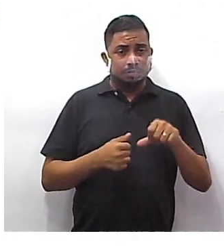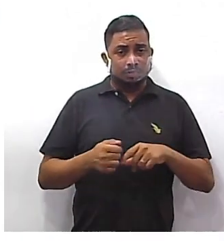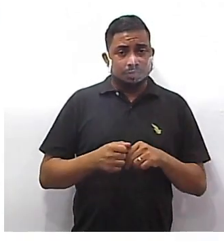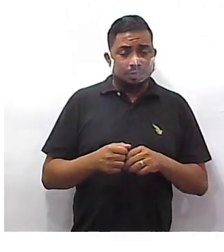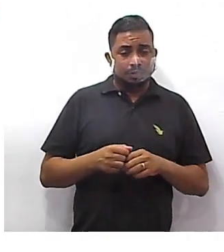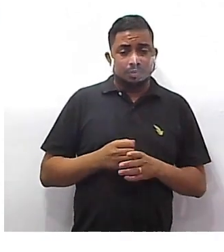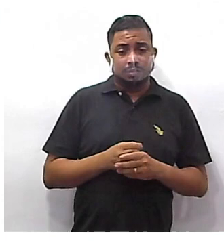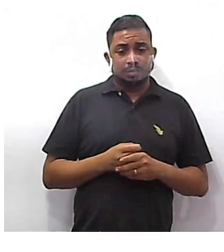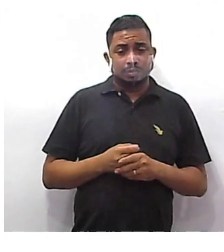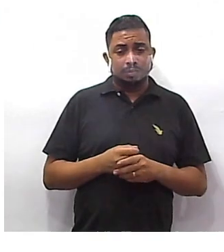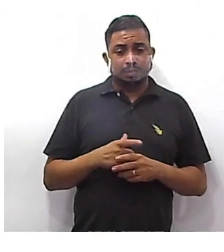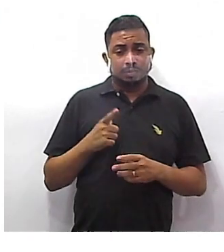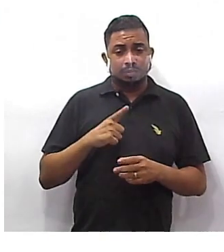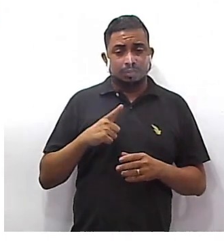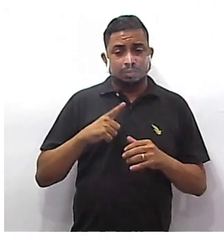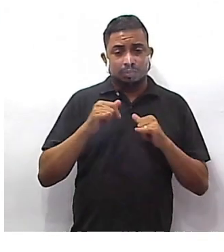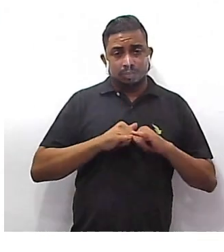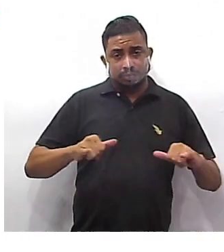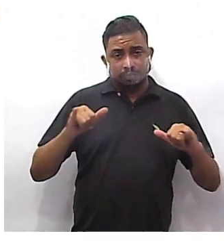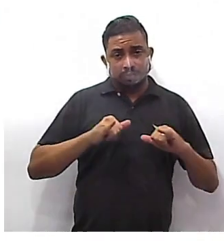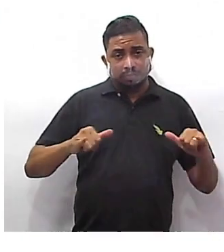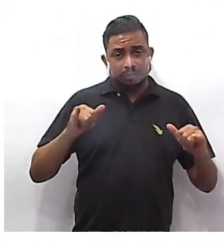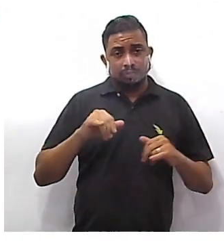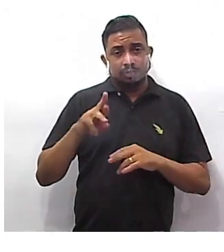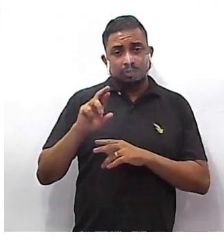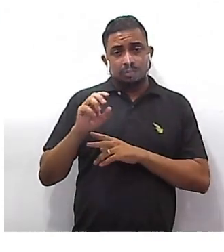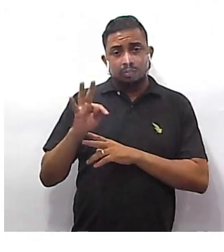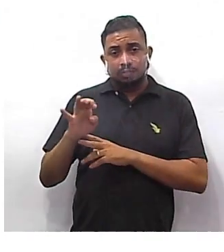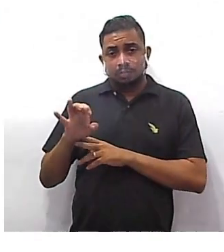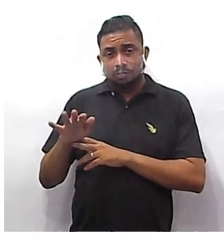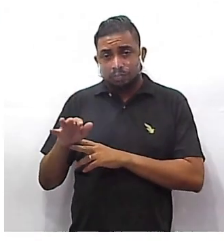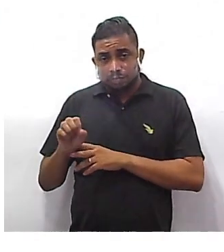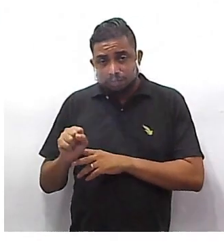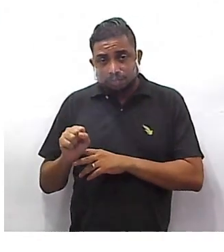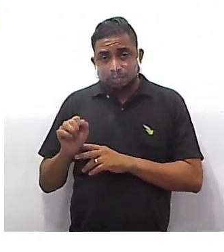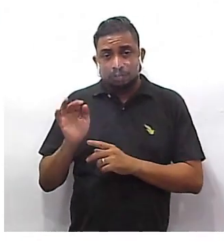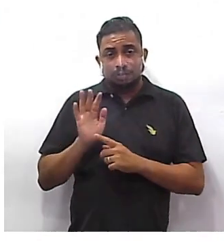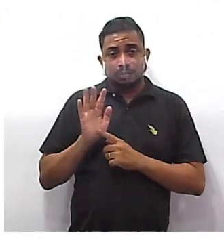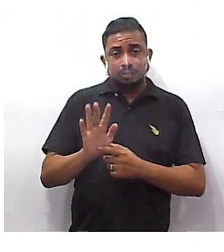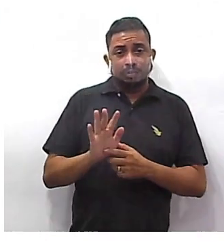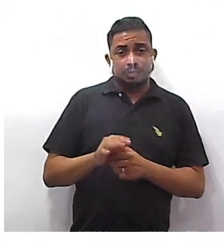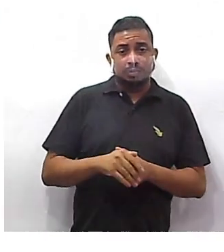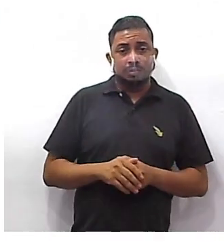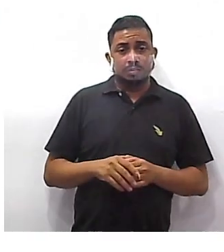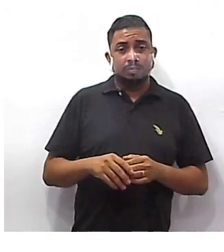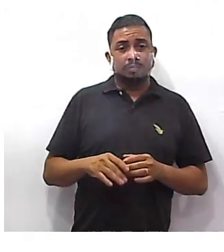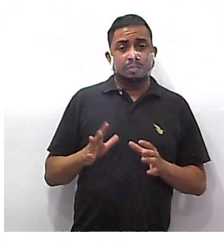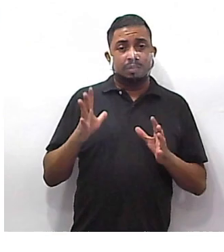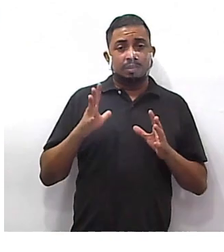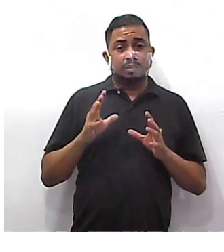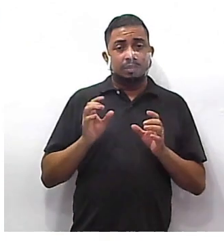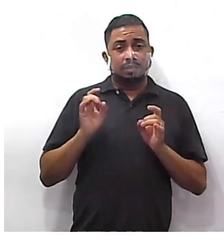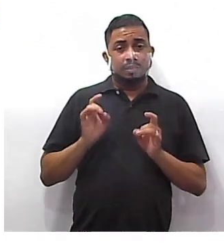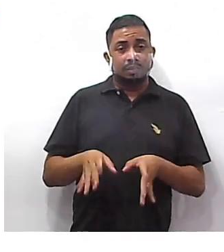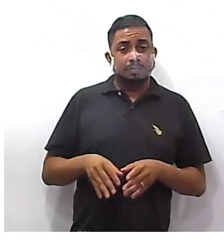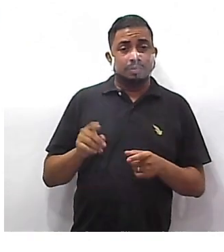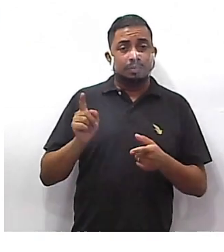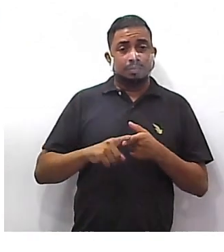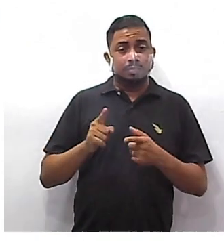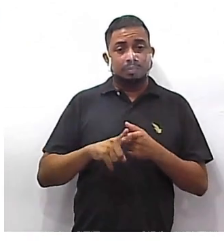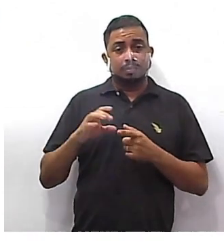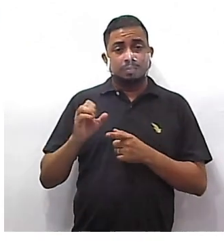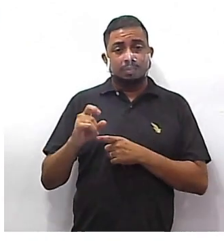superfície devem ter informação nos rótulos com indicação que são apropriados para eliminação e contenção